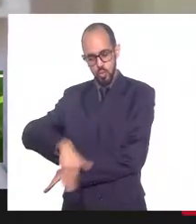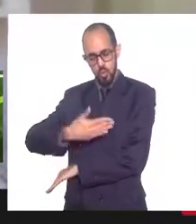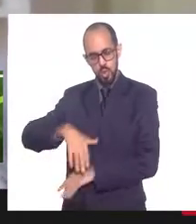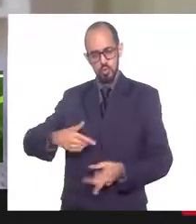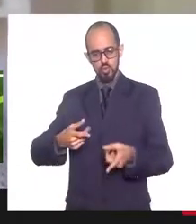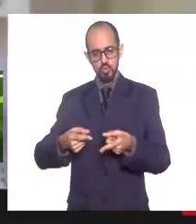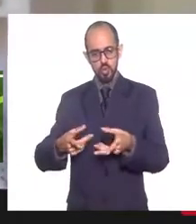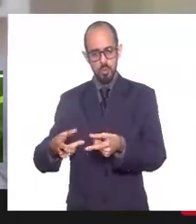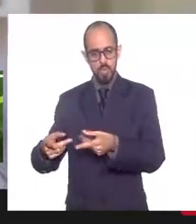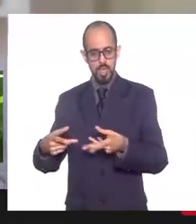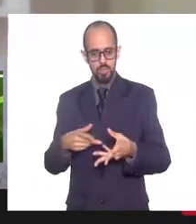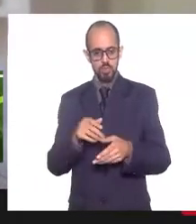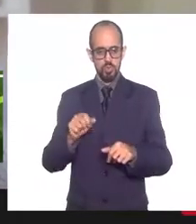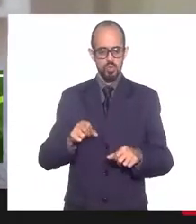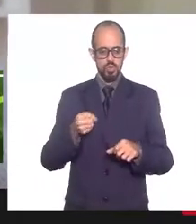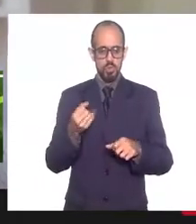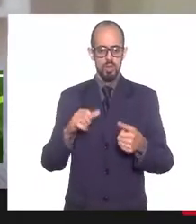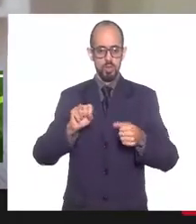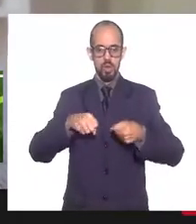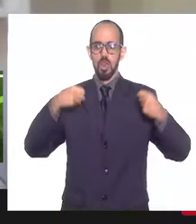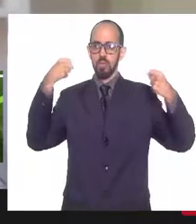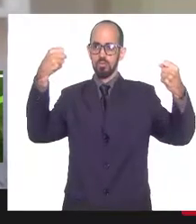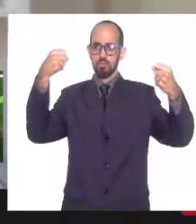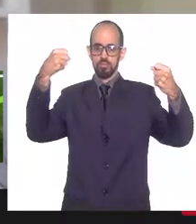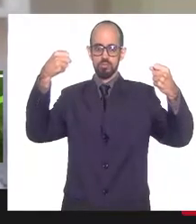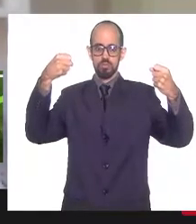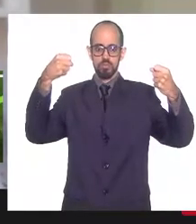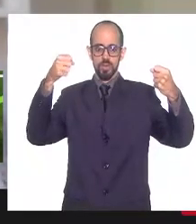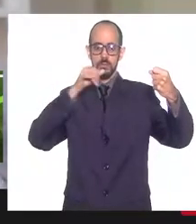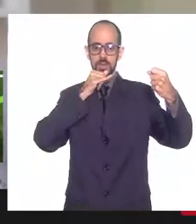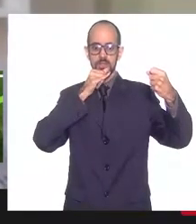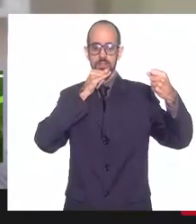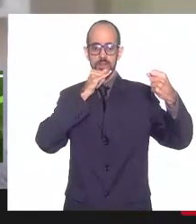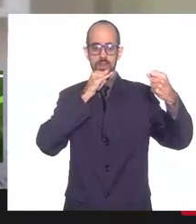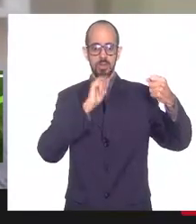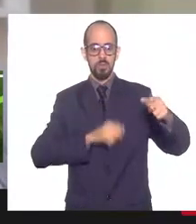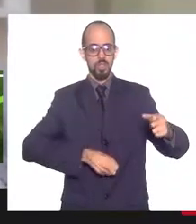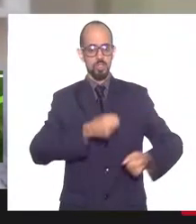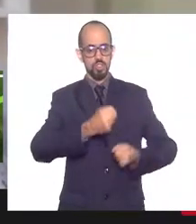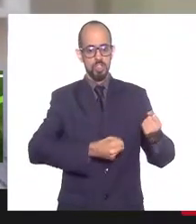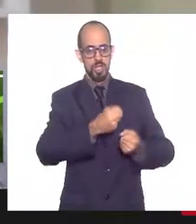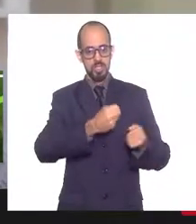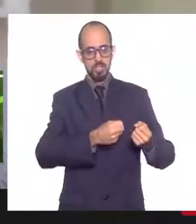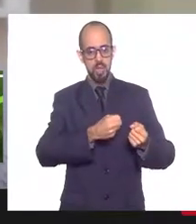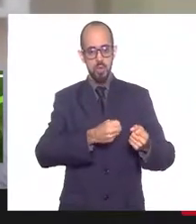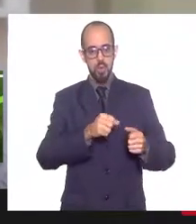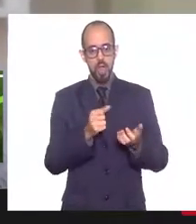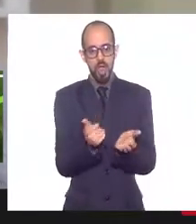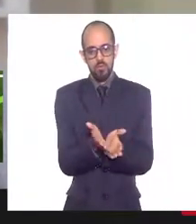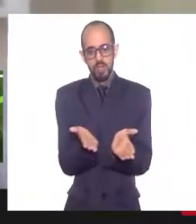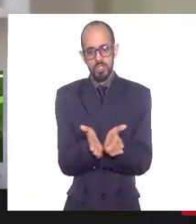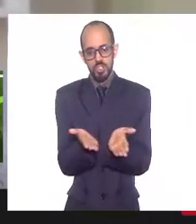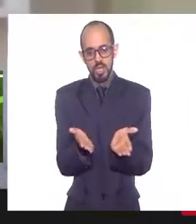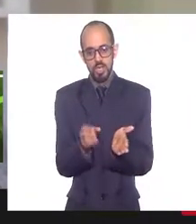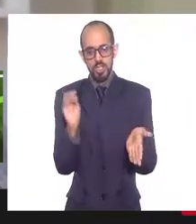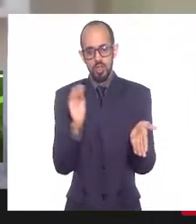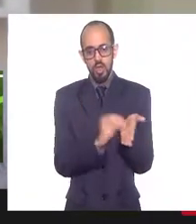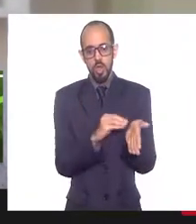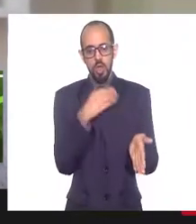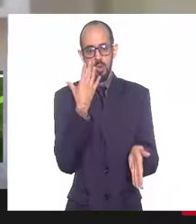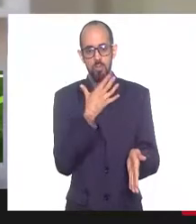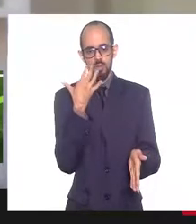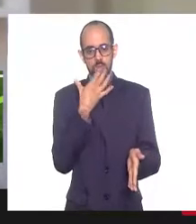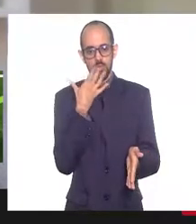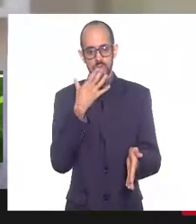que dizem direção evangélica. Colocam hinos no seu interior, mas como espaços